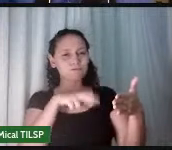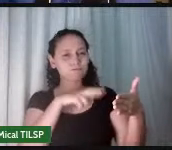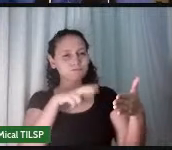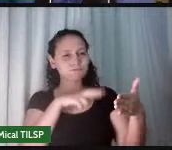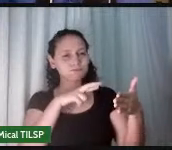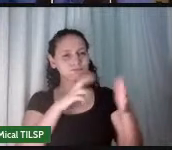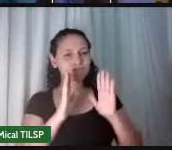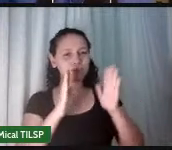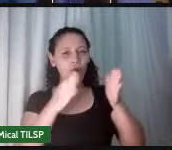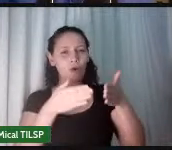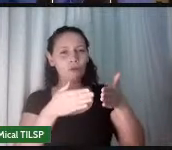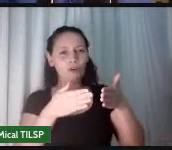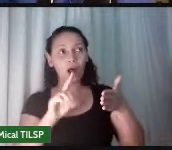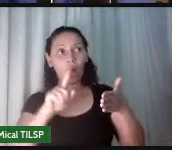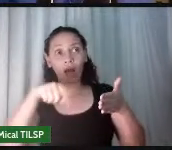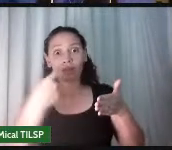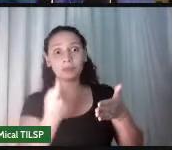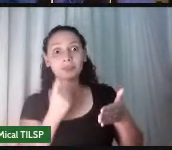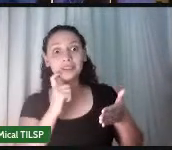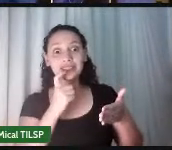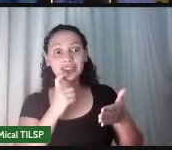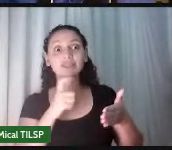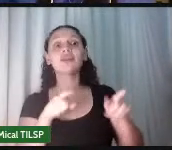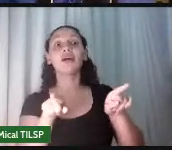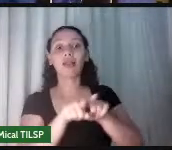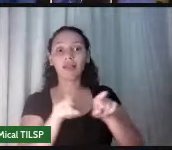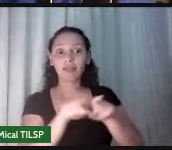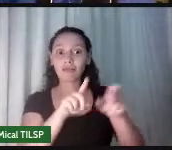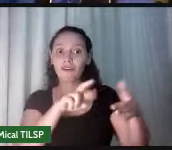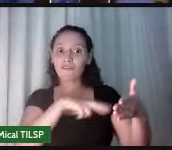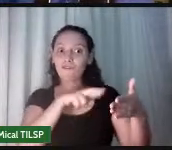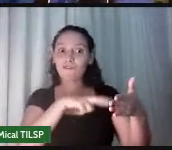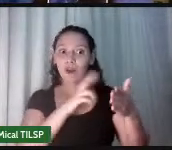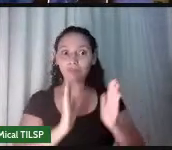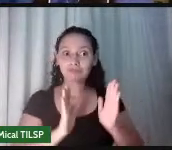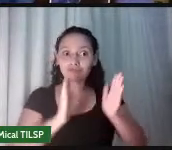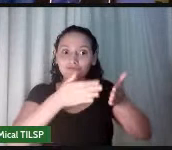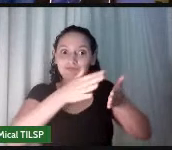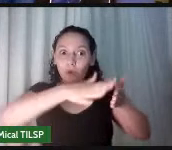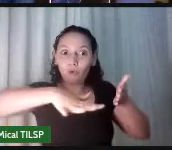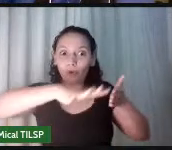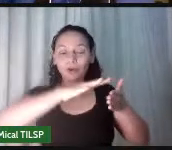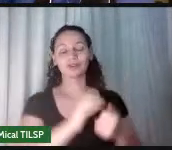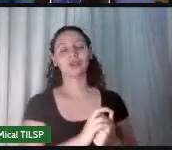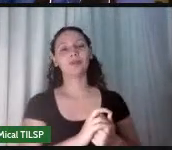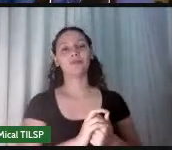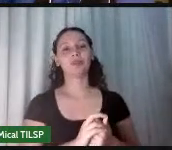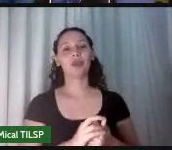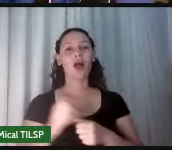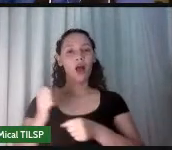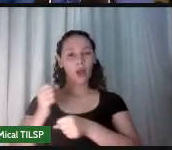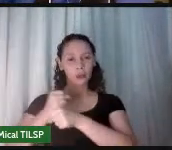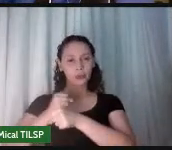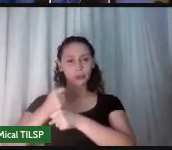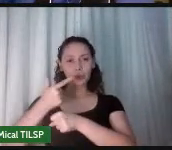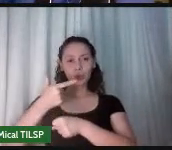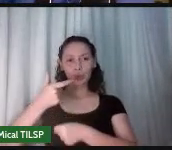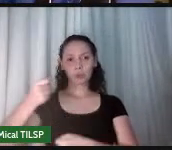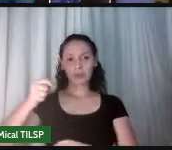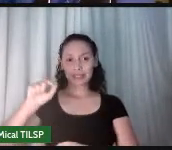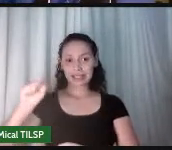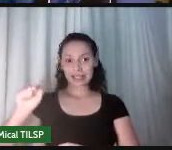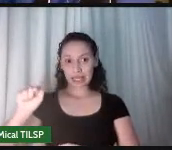odontologia e já comecei nessa mesma área, tá? Comecei, então, em 2007, eu comecei a estudar odontologia